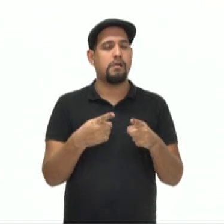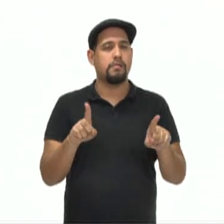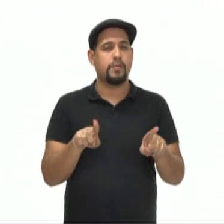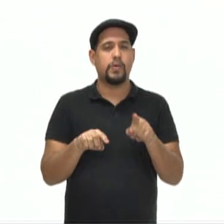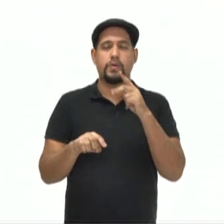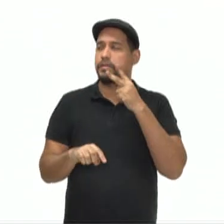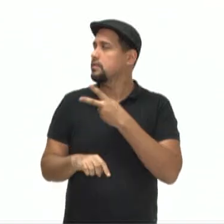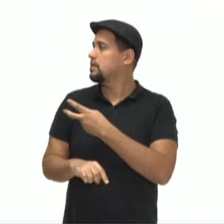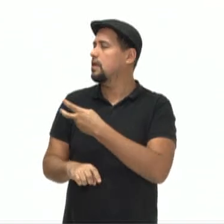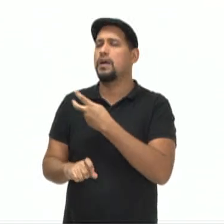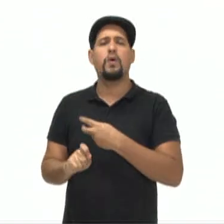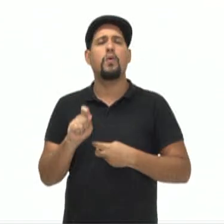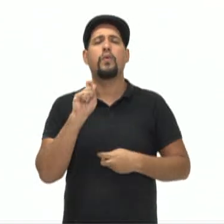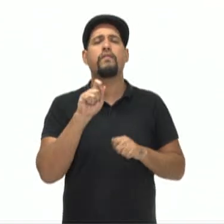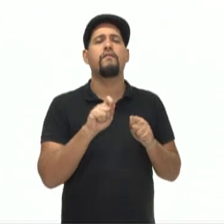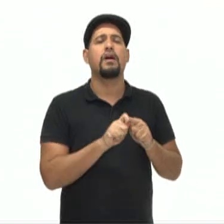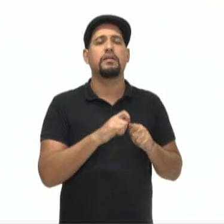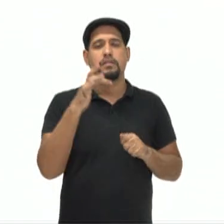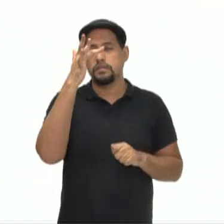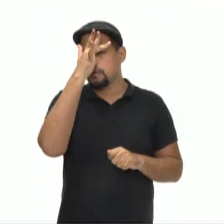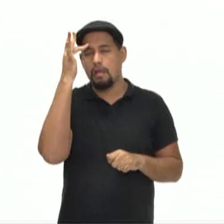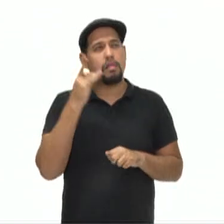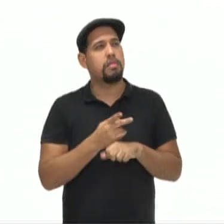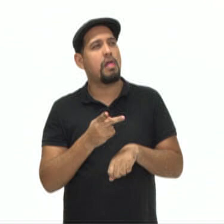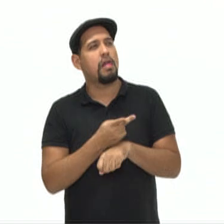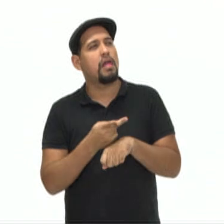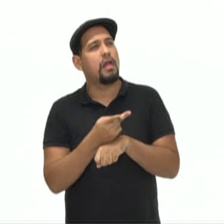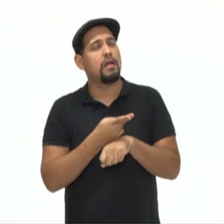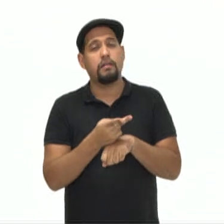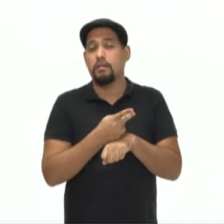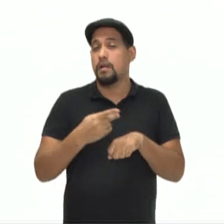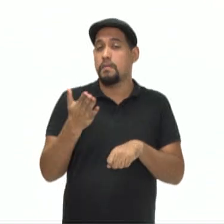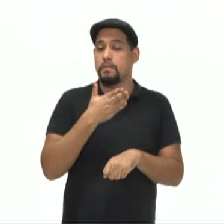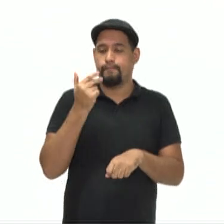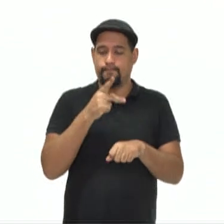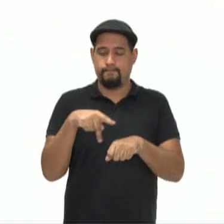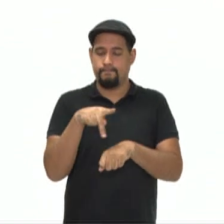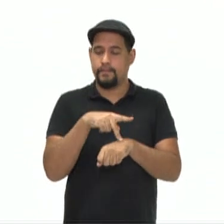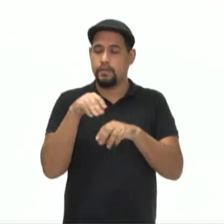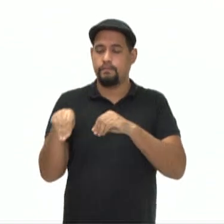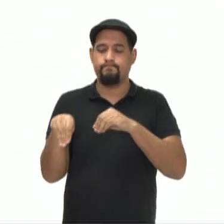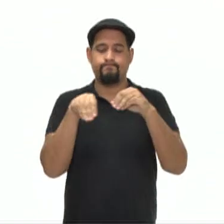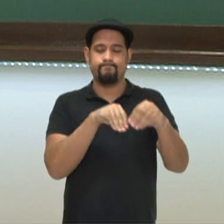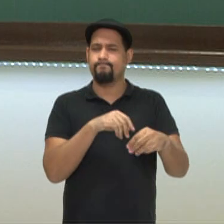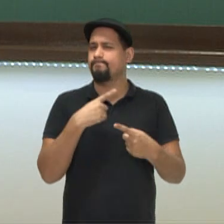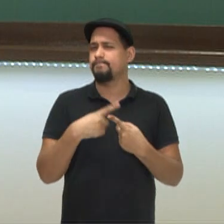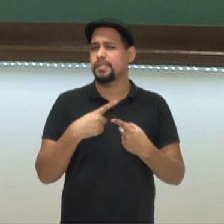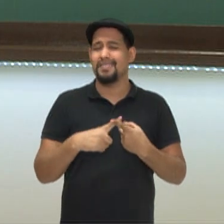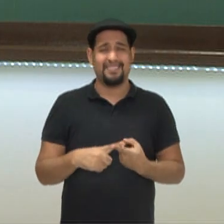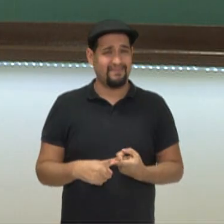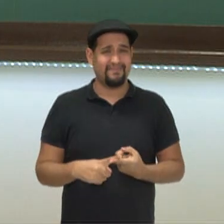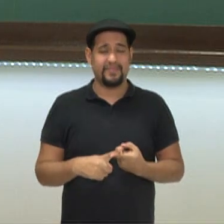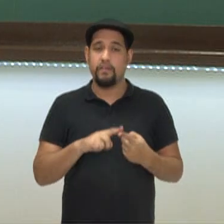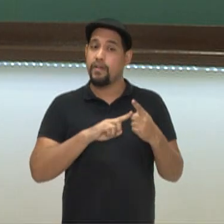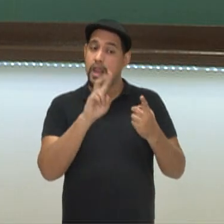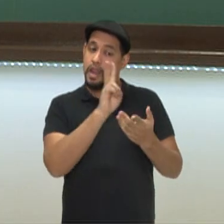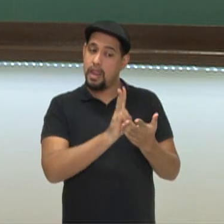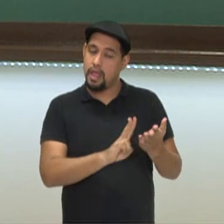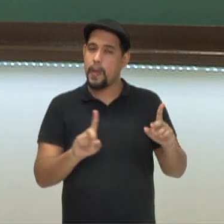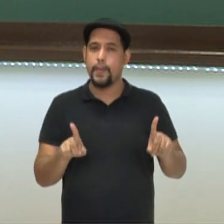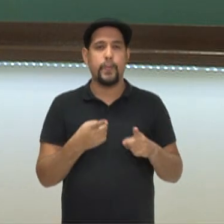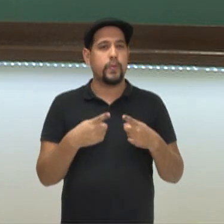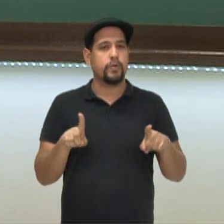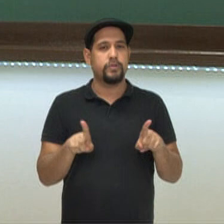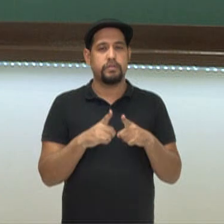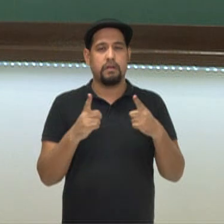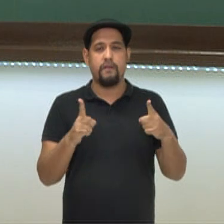música, o que leva as pessoas a buscarem sair de seu país de origem. Então você vai dar uma lida ali na letra e